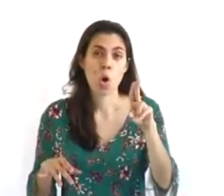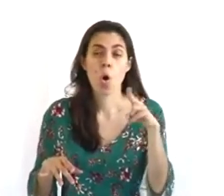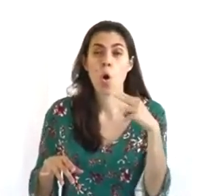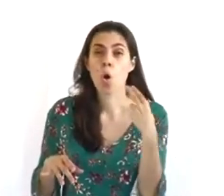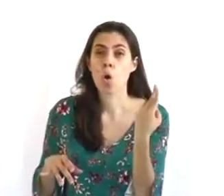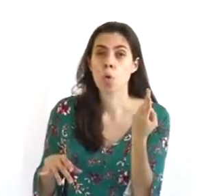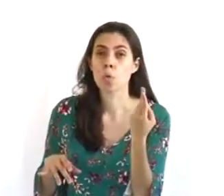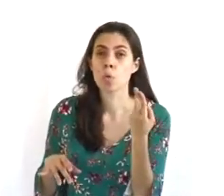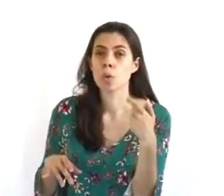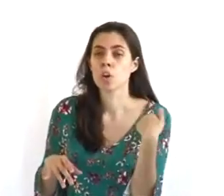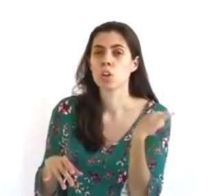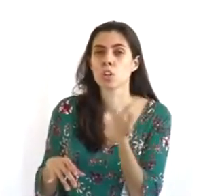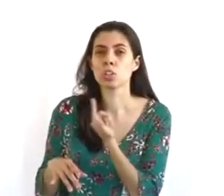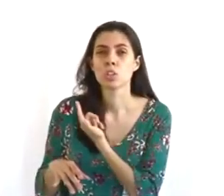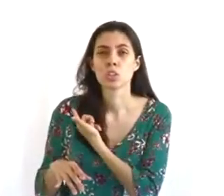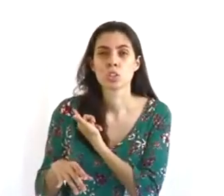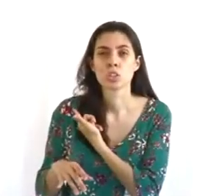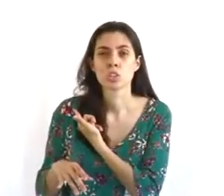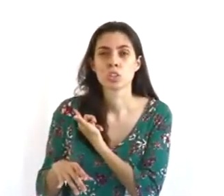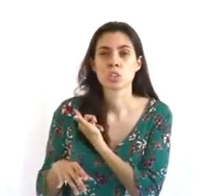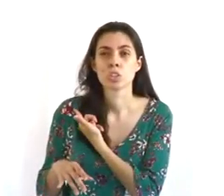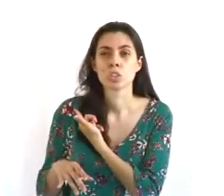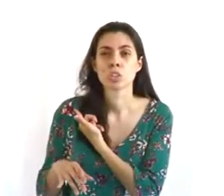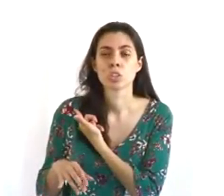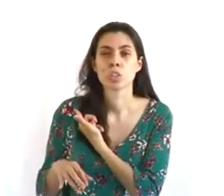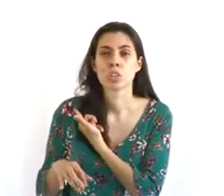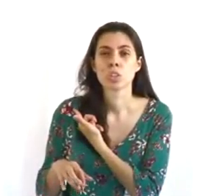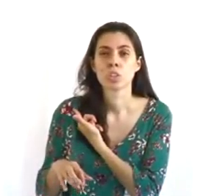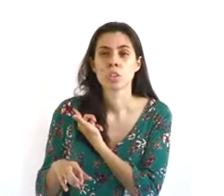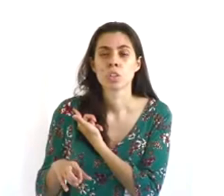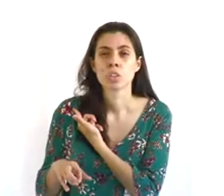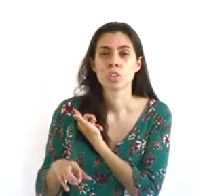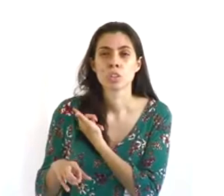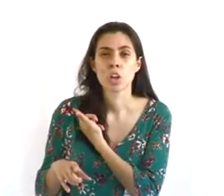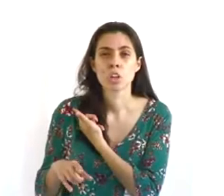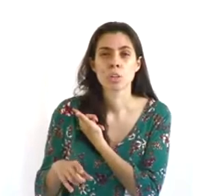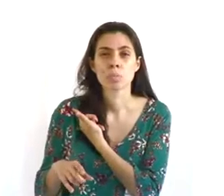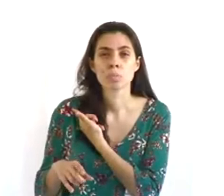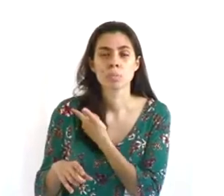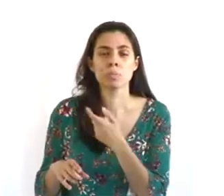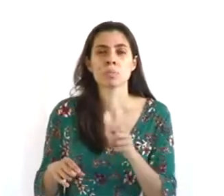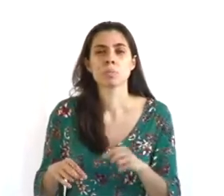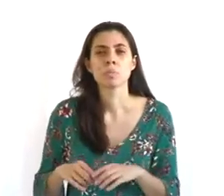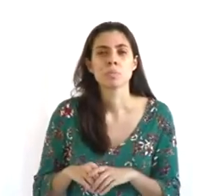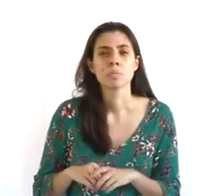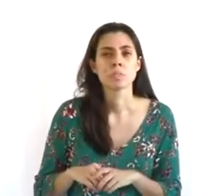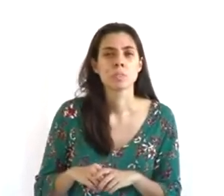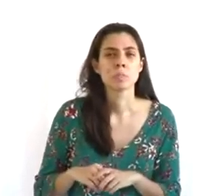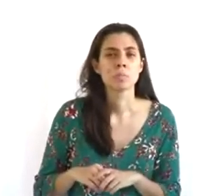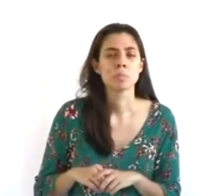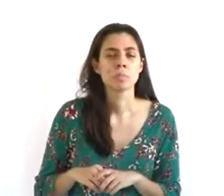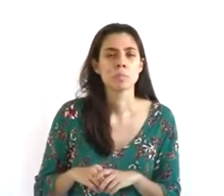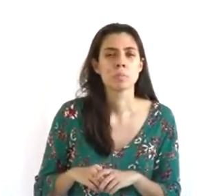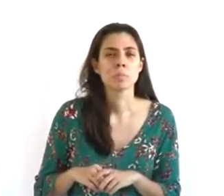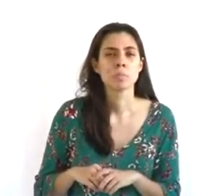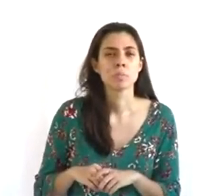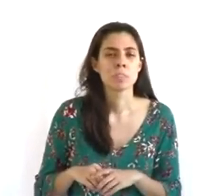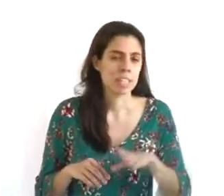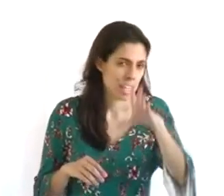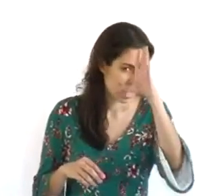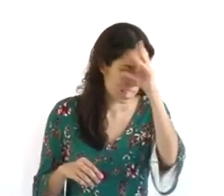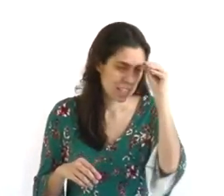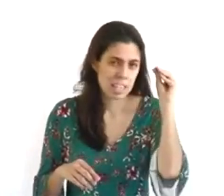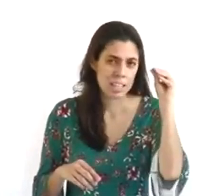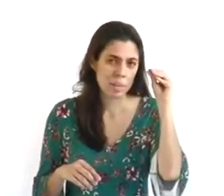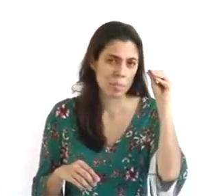a igreja primitiva começa a se reunir e guardar o primeiro dia da semana como o dia do Senhor, porque Jesus é maior do que o sábado? Será que